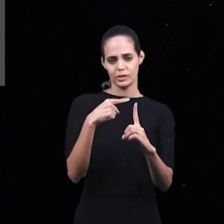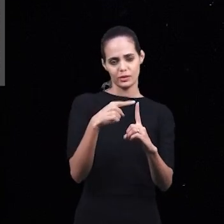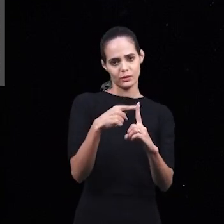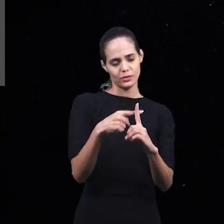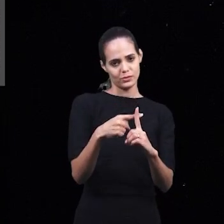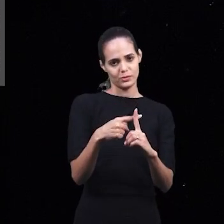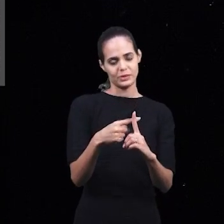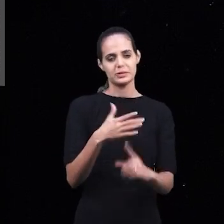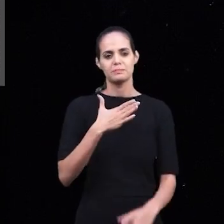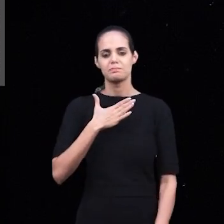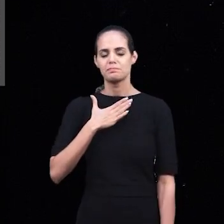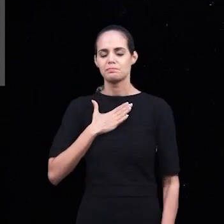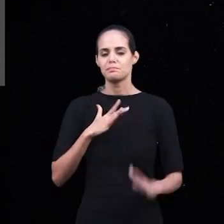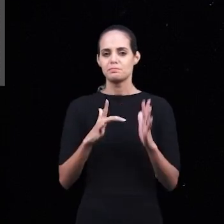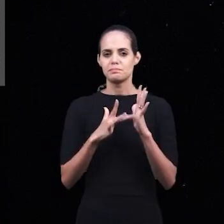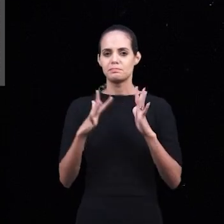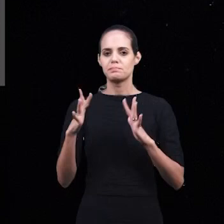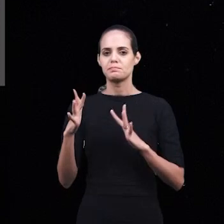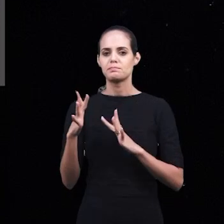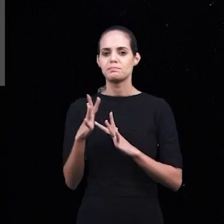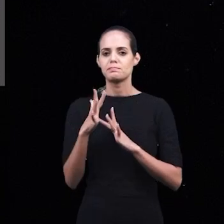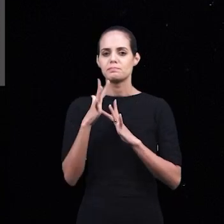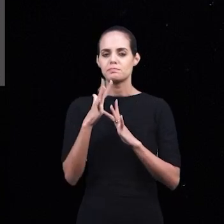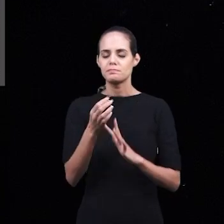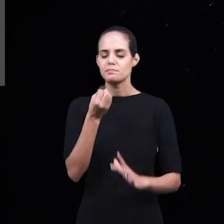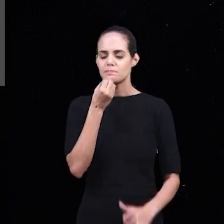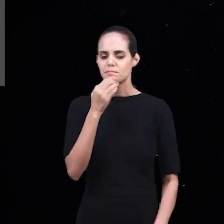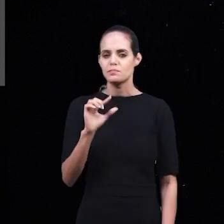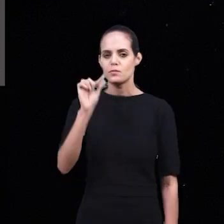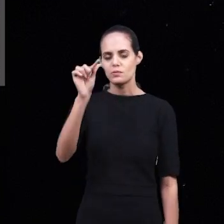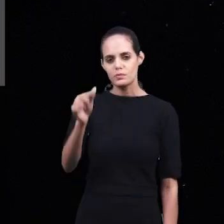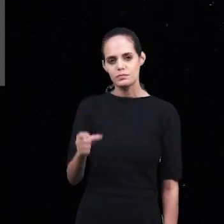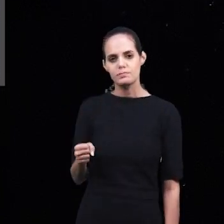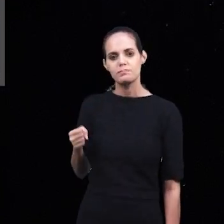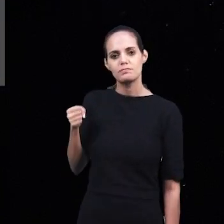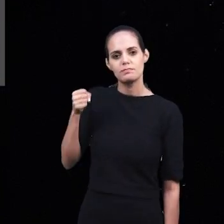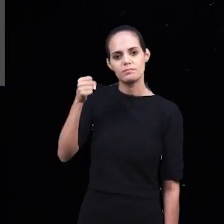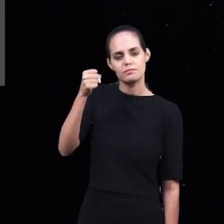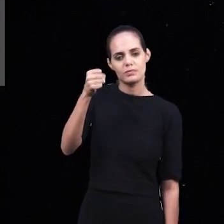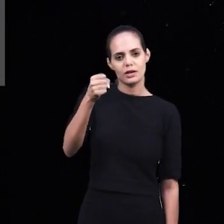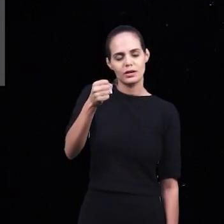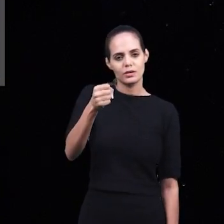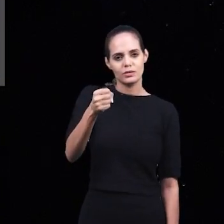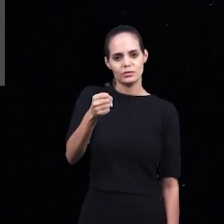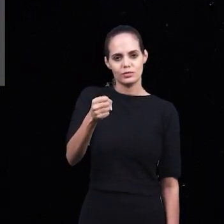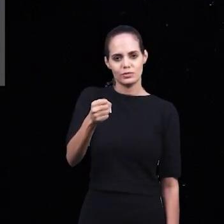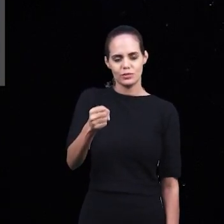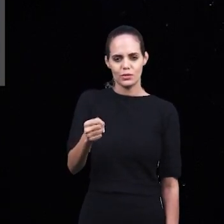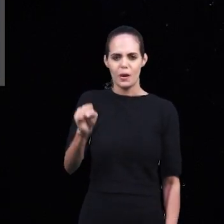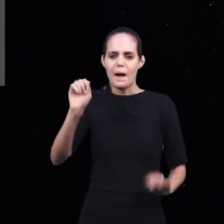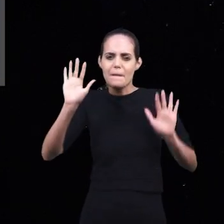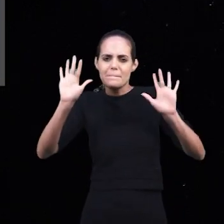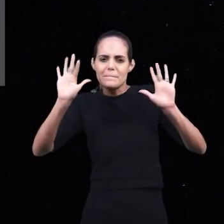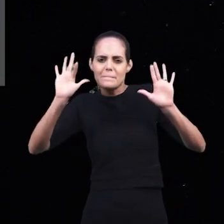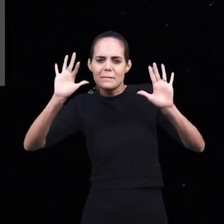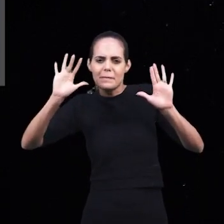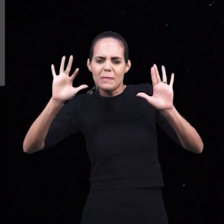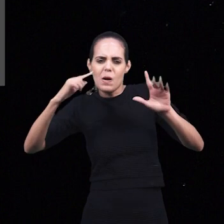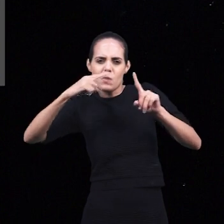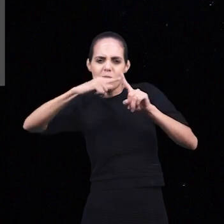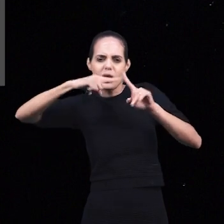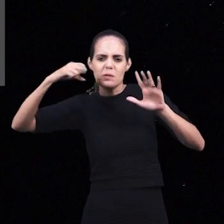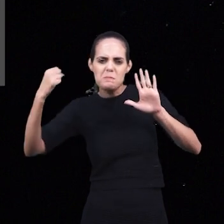meu Jesus, o bom pastor. A mão que foi na